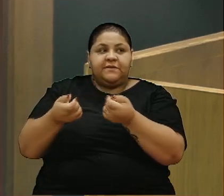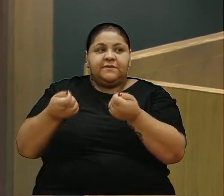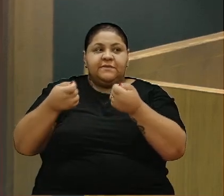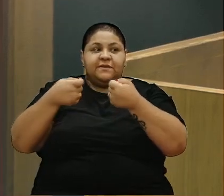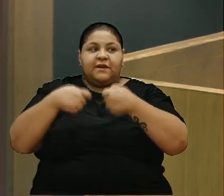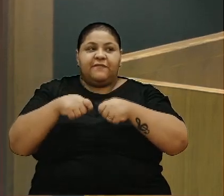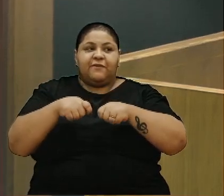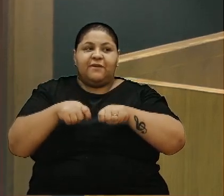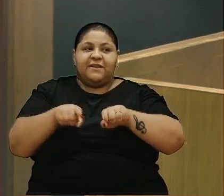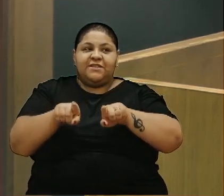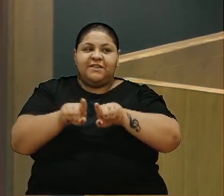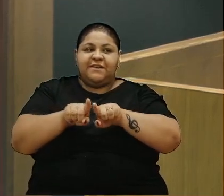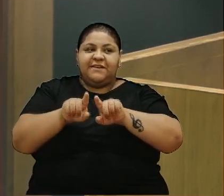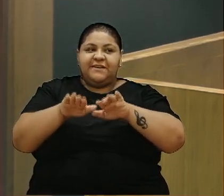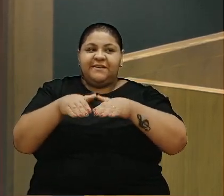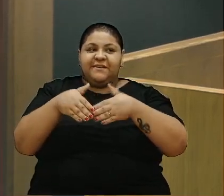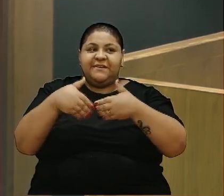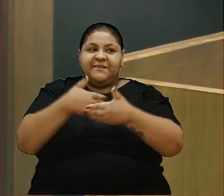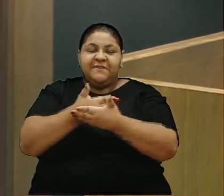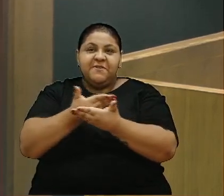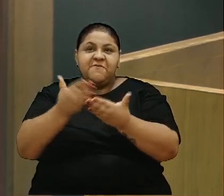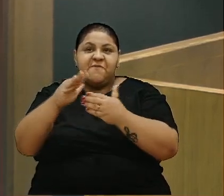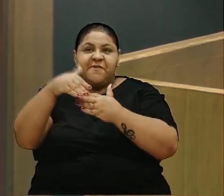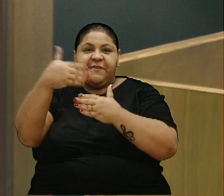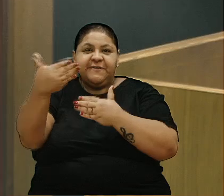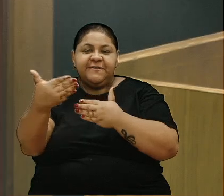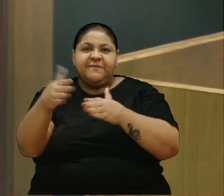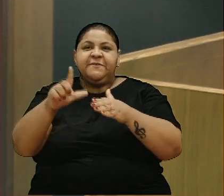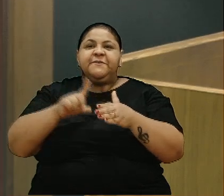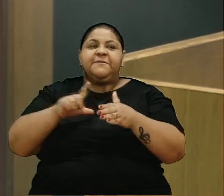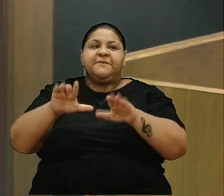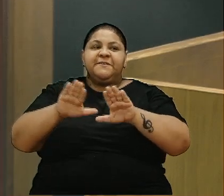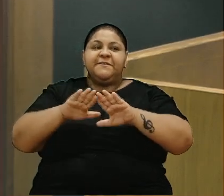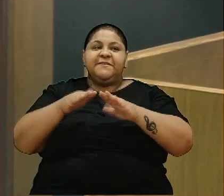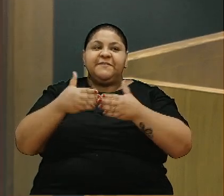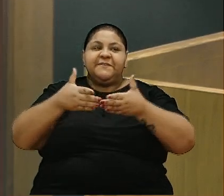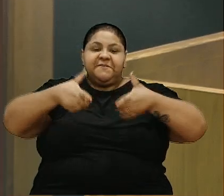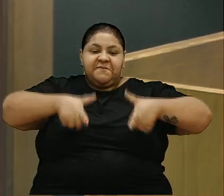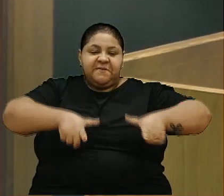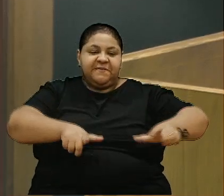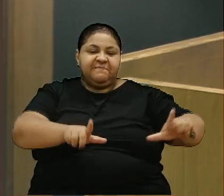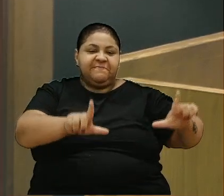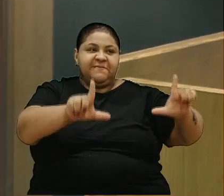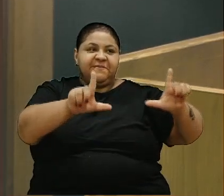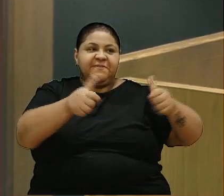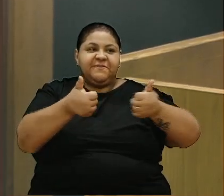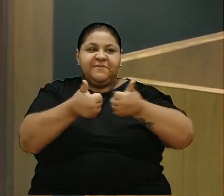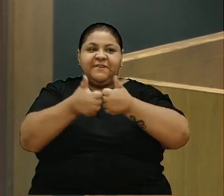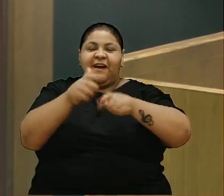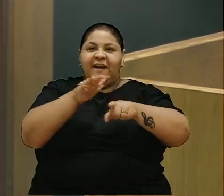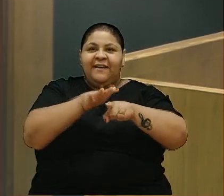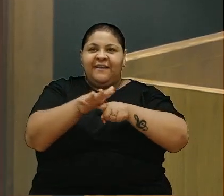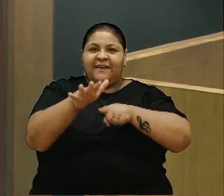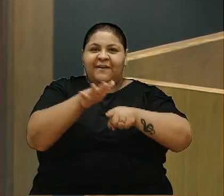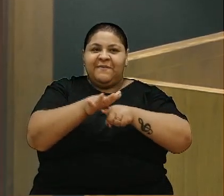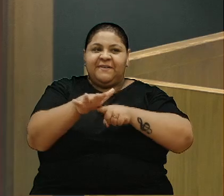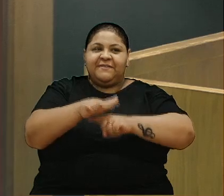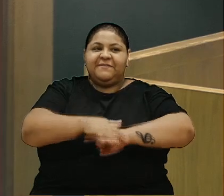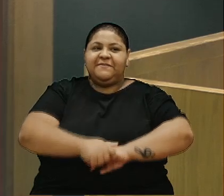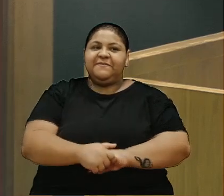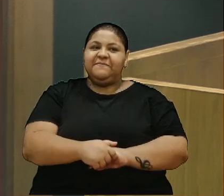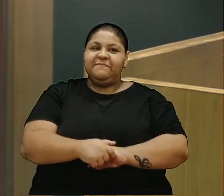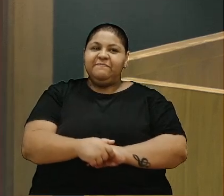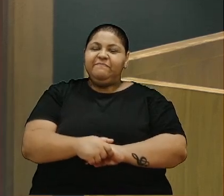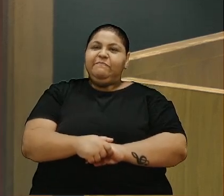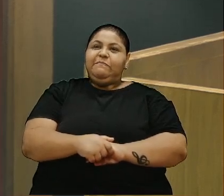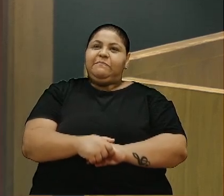abre fora da SMED ou das escolas, nós temos que certificar via Conselho Municipal de Educação. Como teve